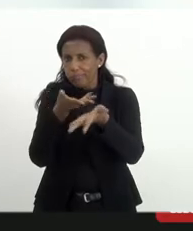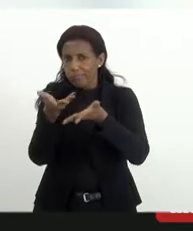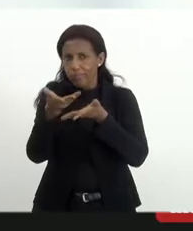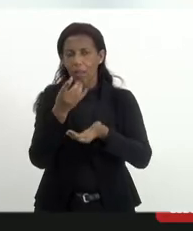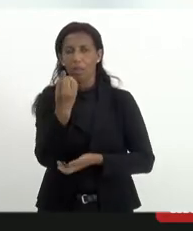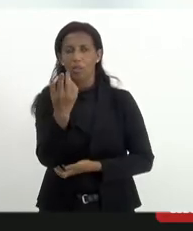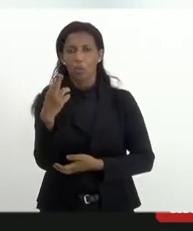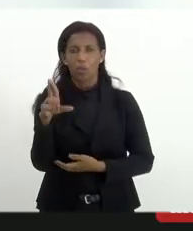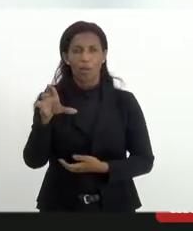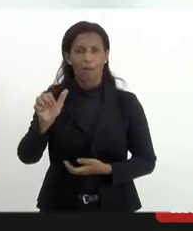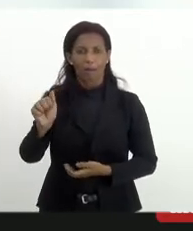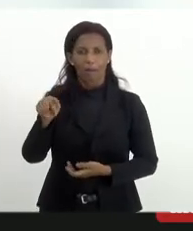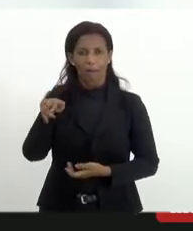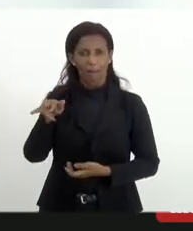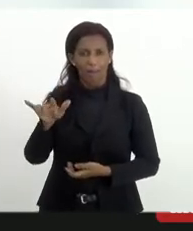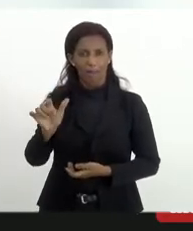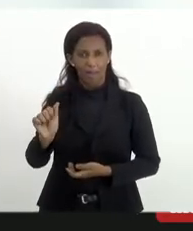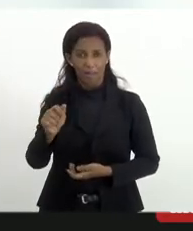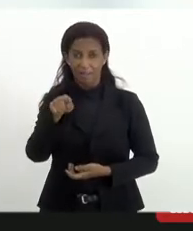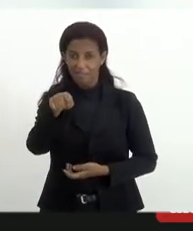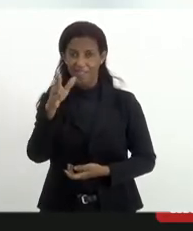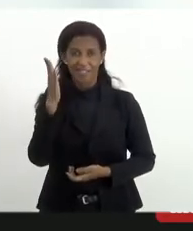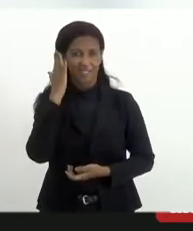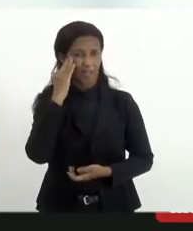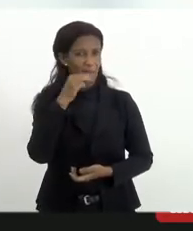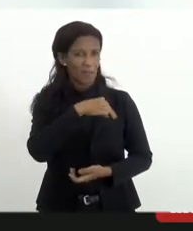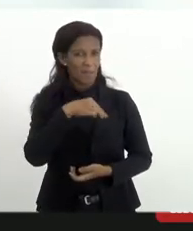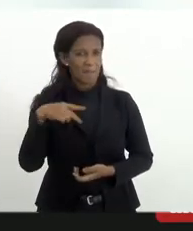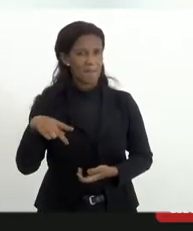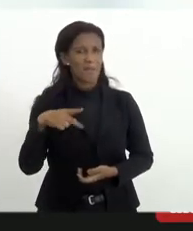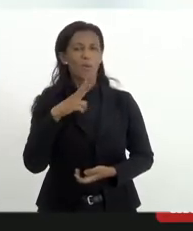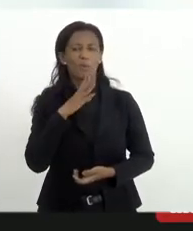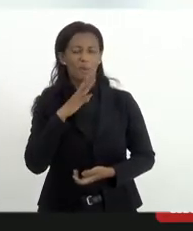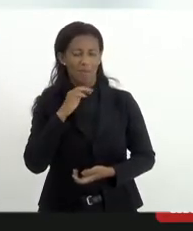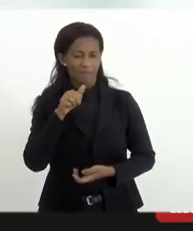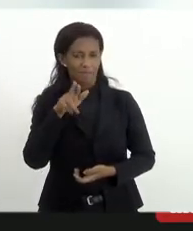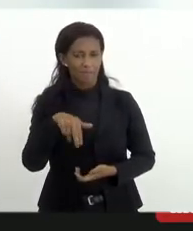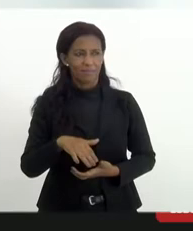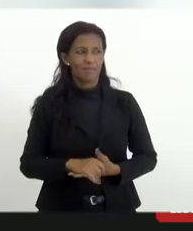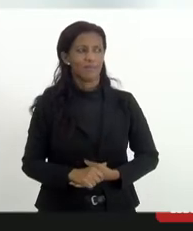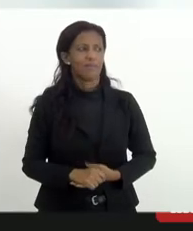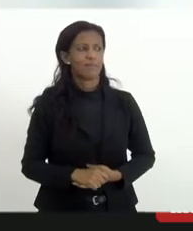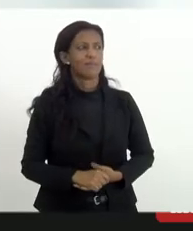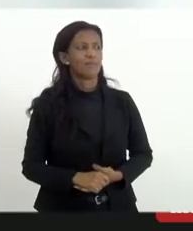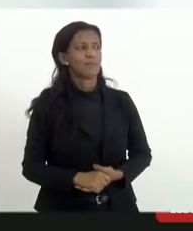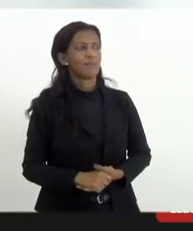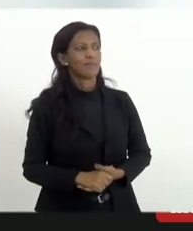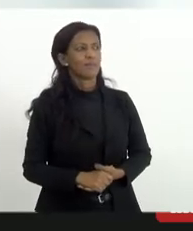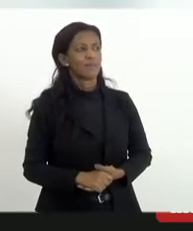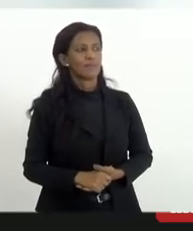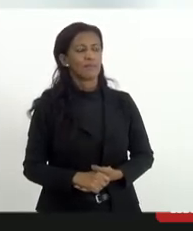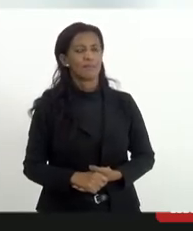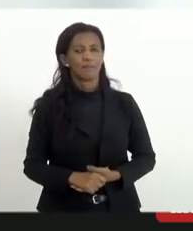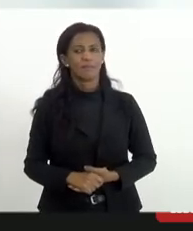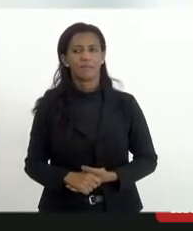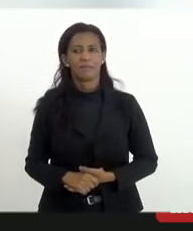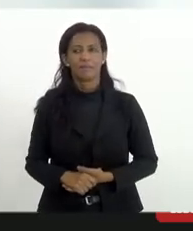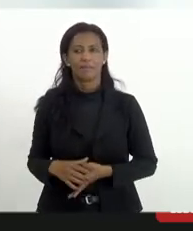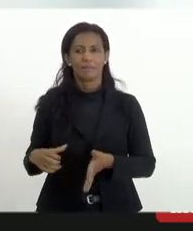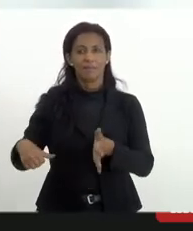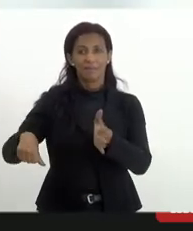doutora Karine, e a senhora do Ministério Público conhece bem isso, é